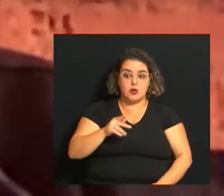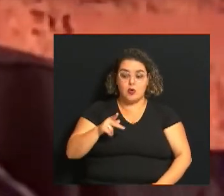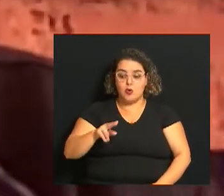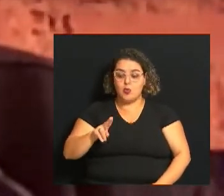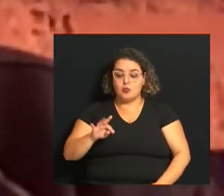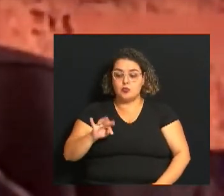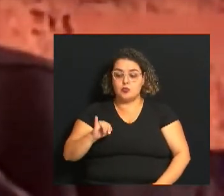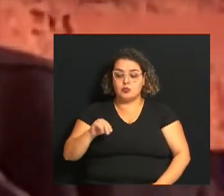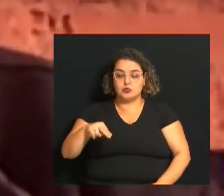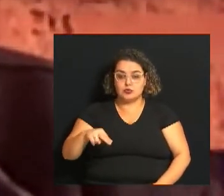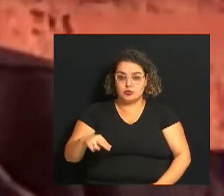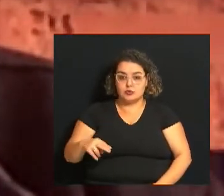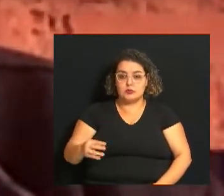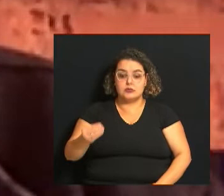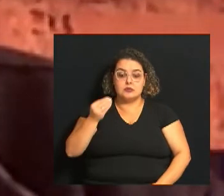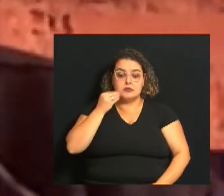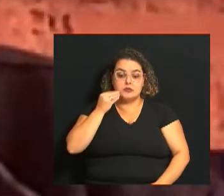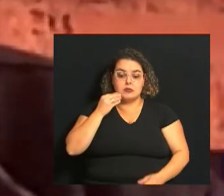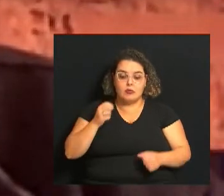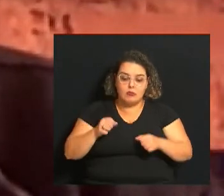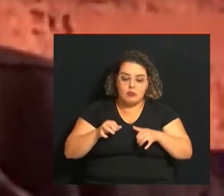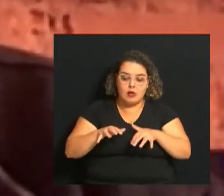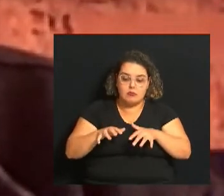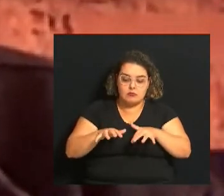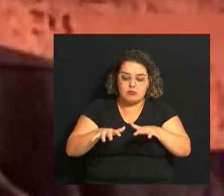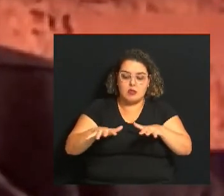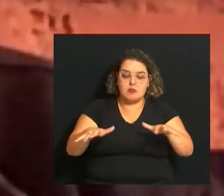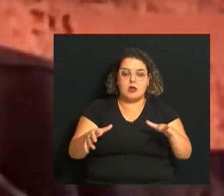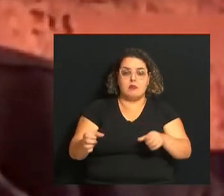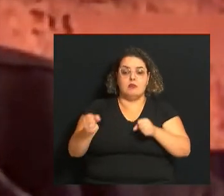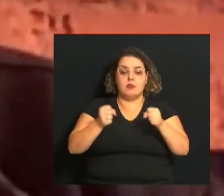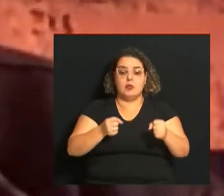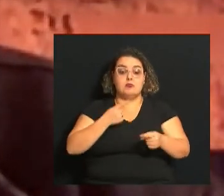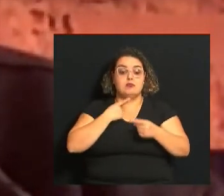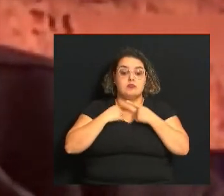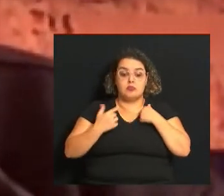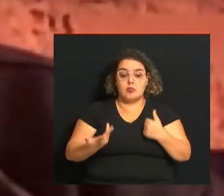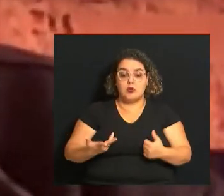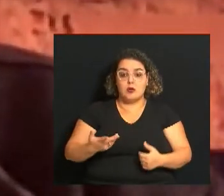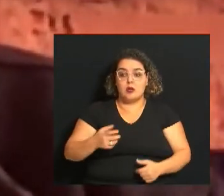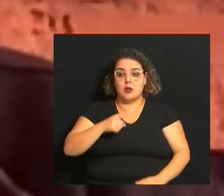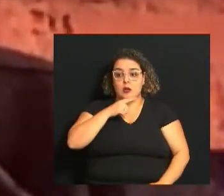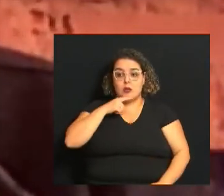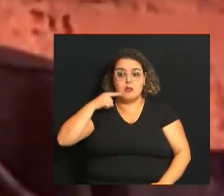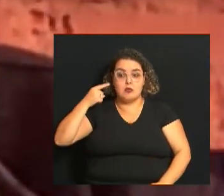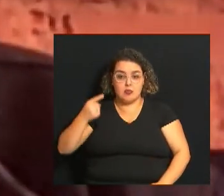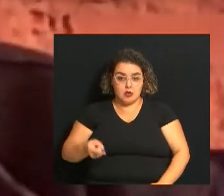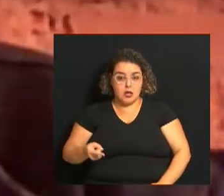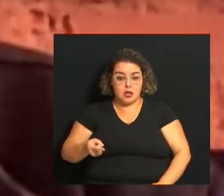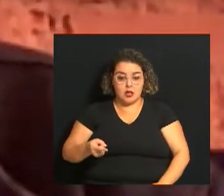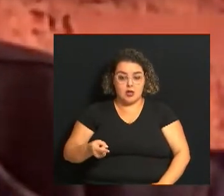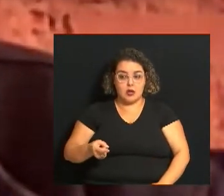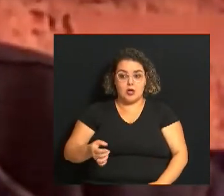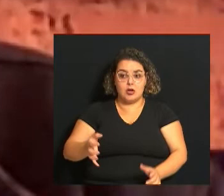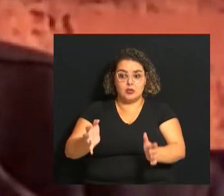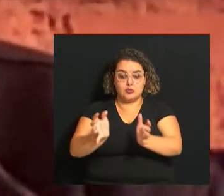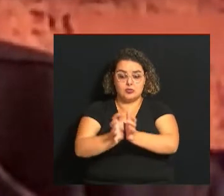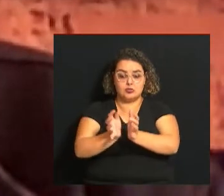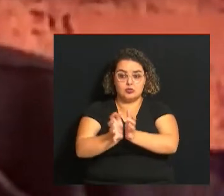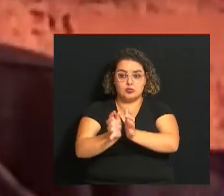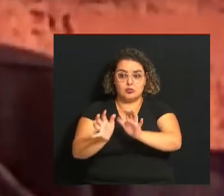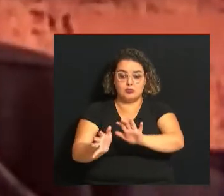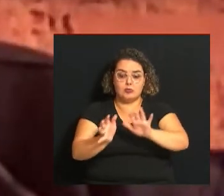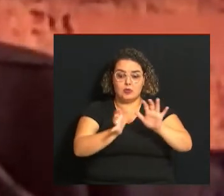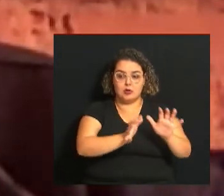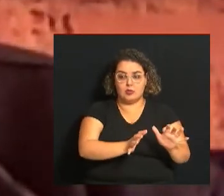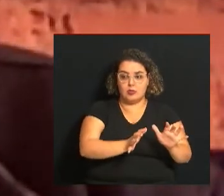expandir os poderes, os interesses da Rússia fora daquele grupo de países que estavam sob o guarda-chuva,